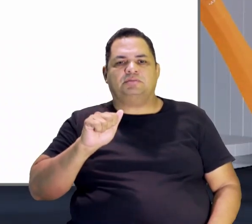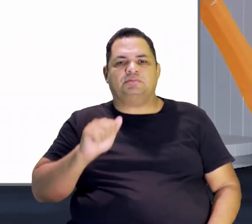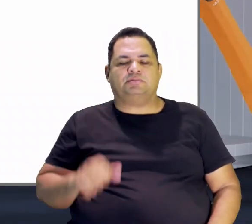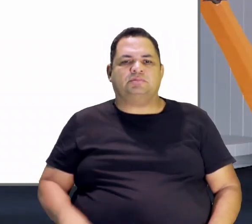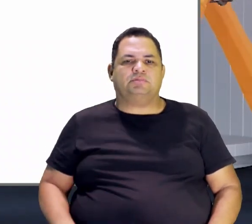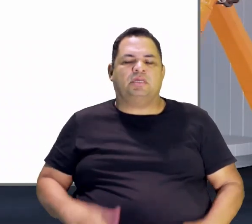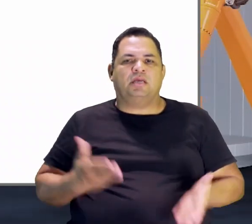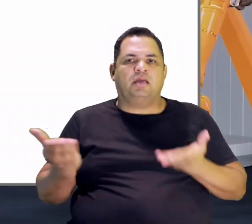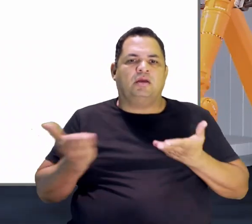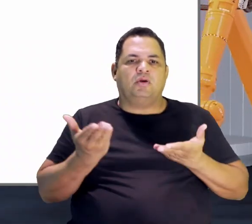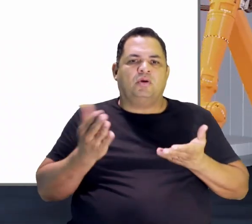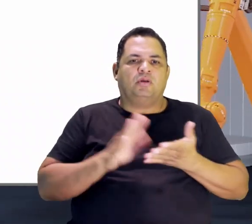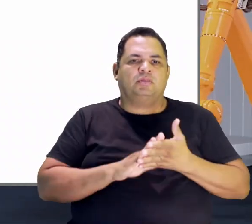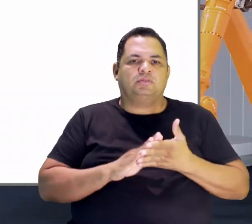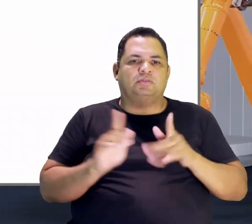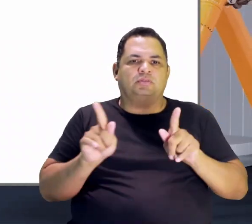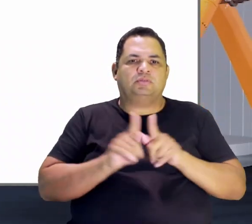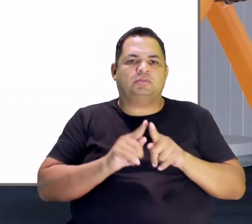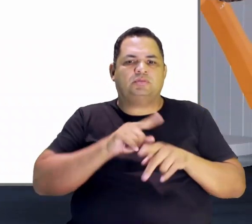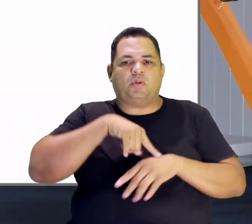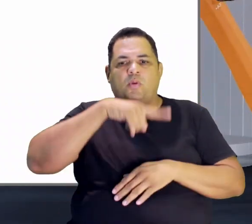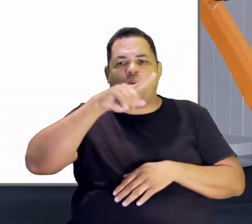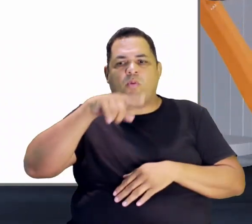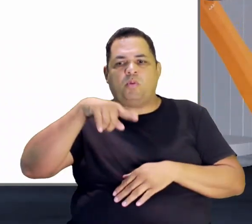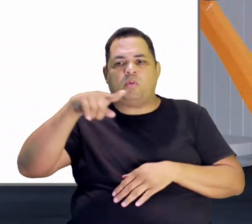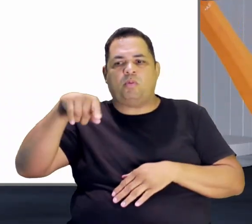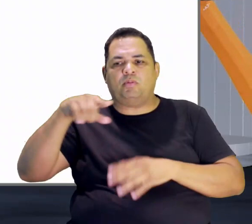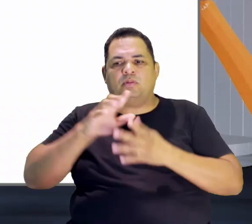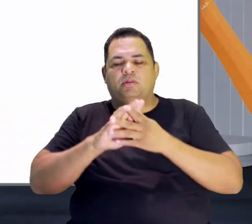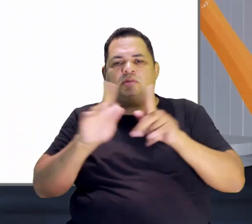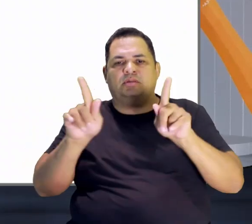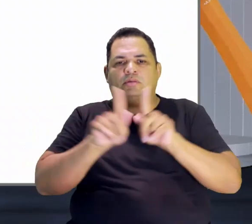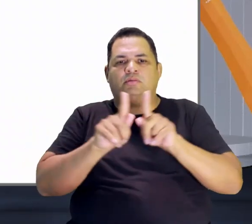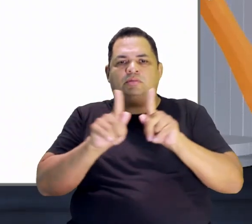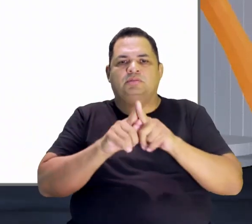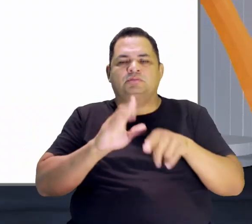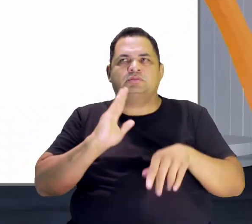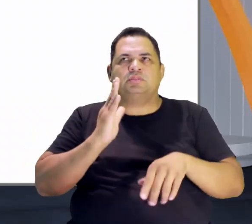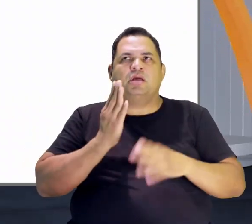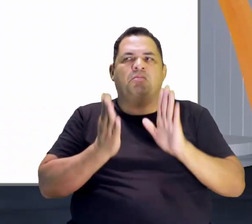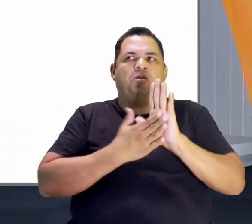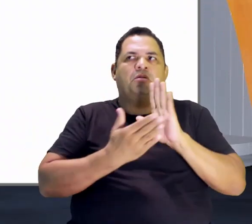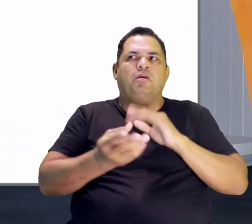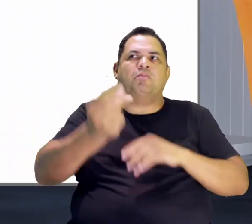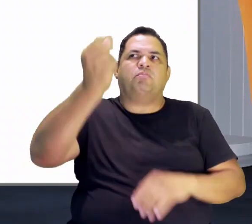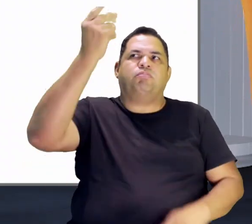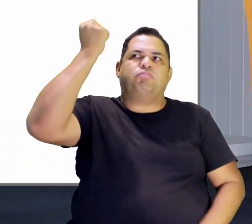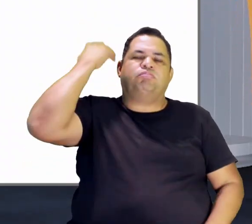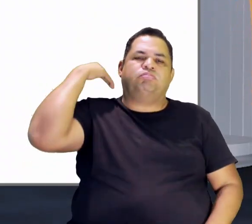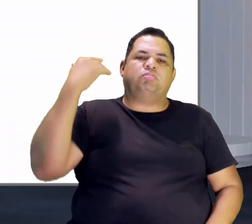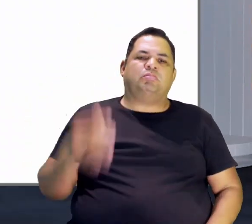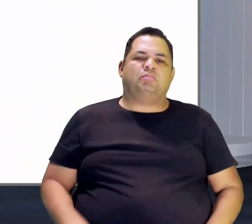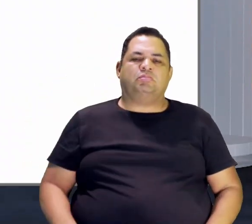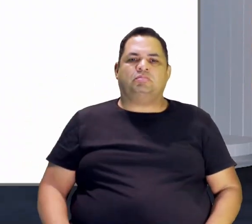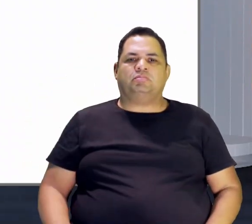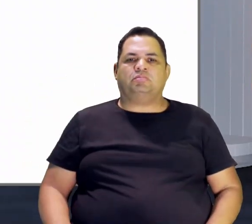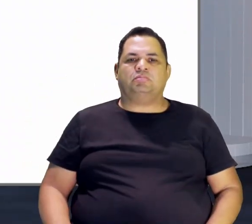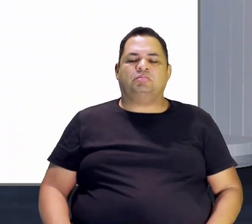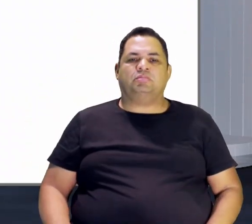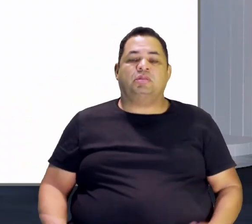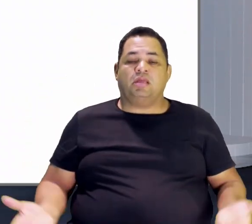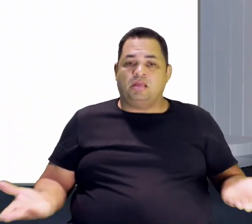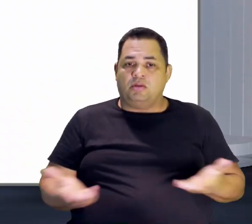medindo ondas gravitacionais, né? Que ele propôs já mais de 100 anos depois. Então, continua sendo